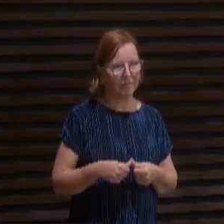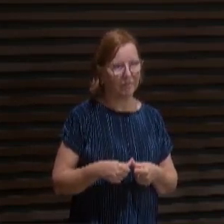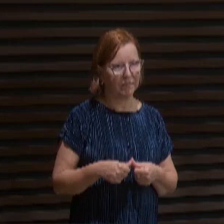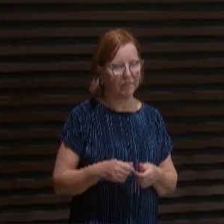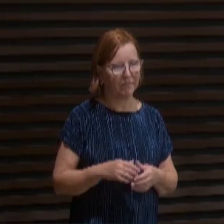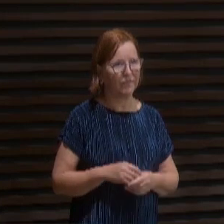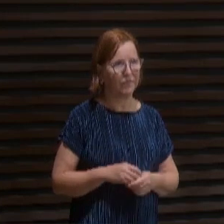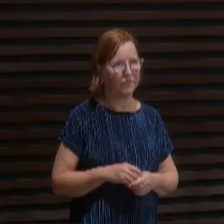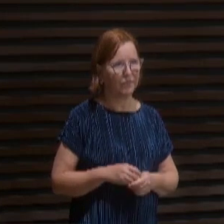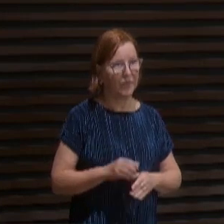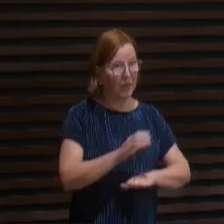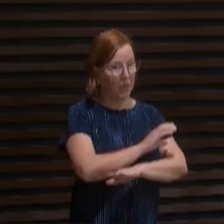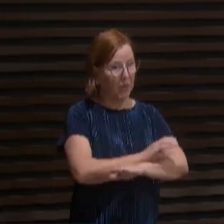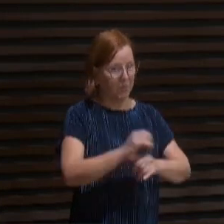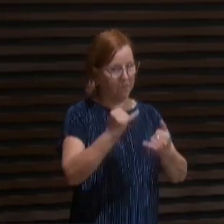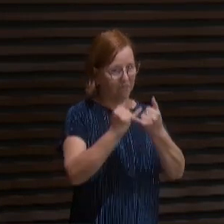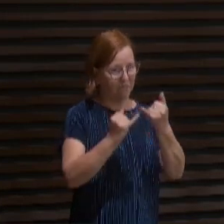A cultura é muito parecida.